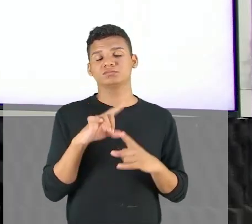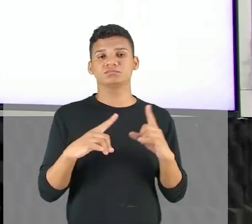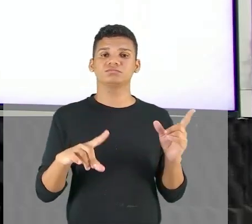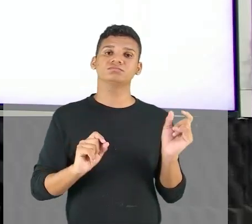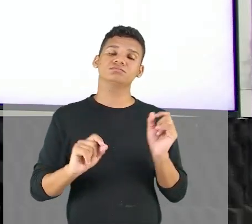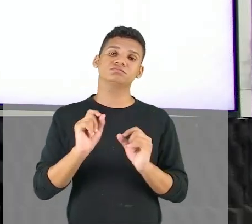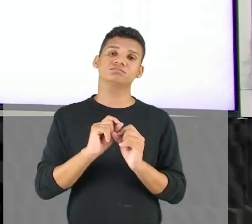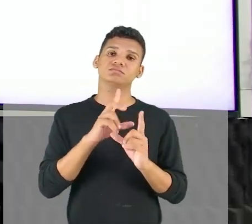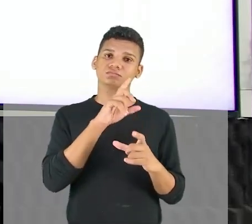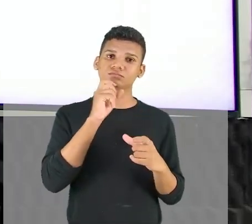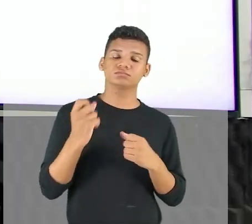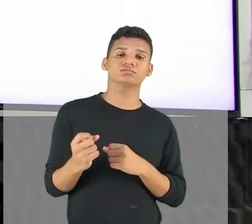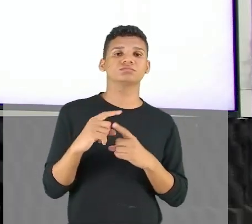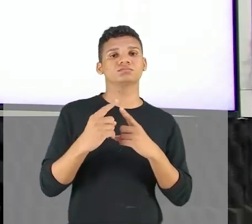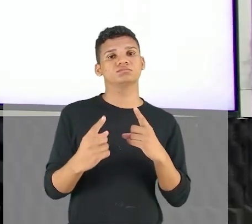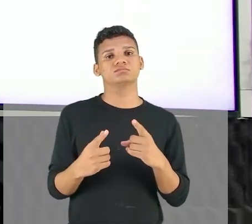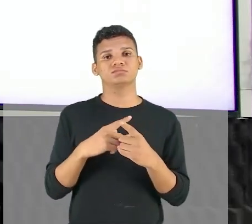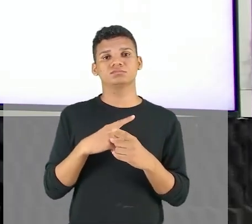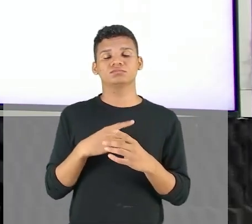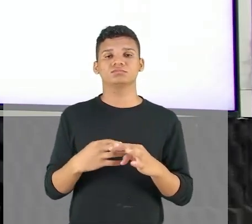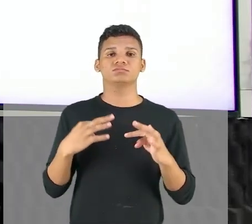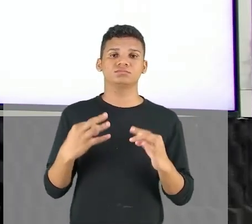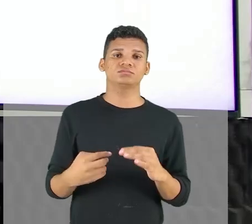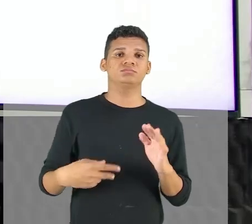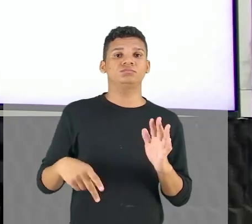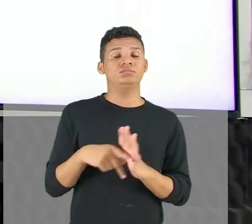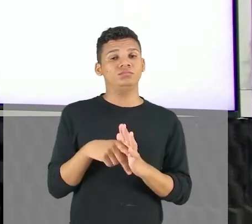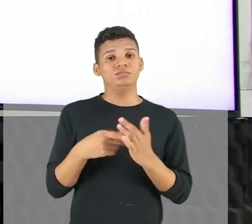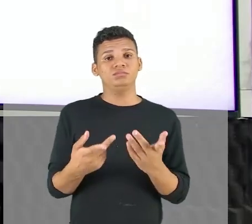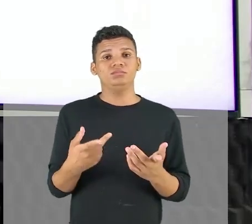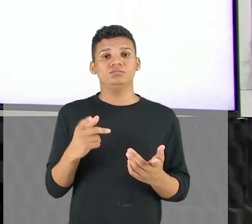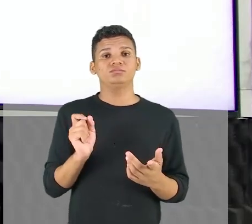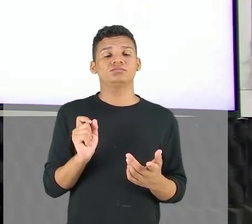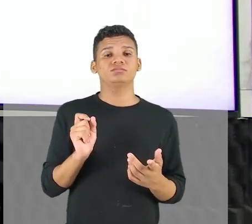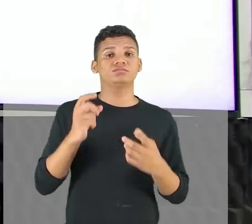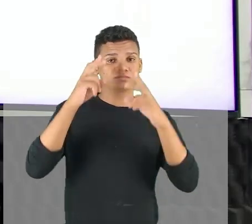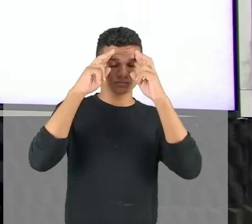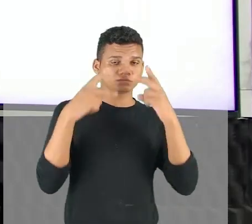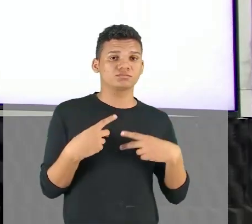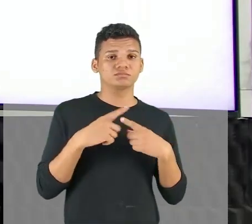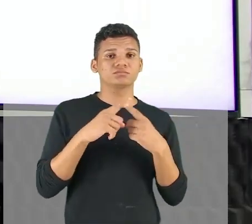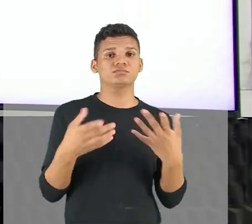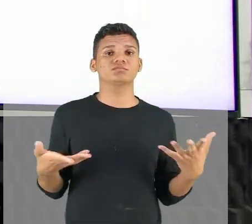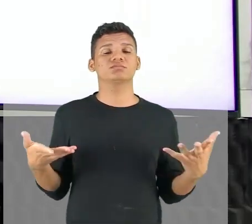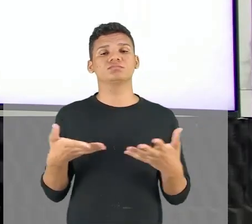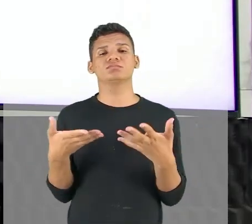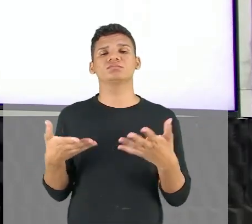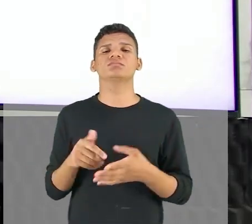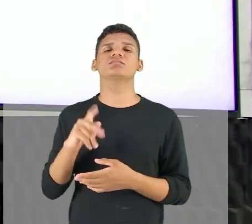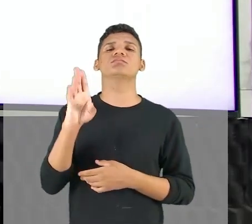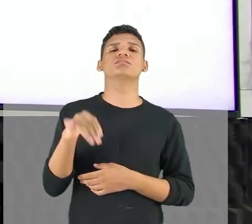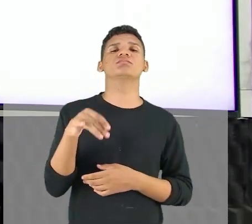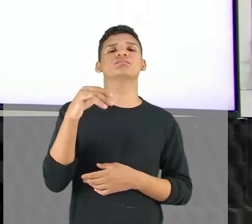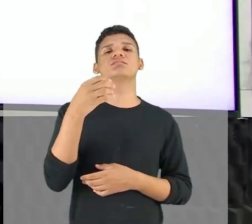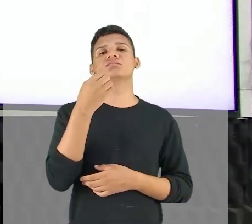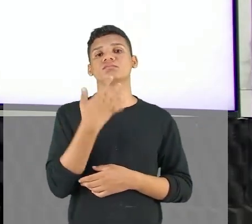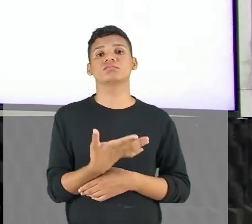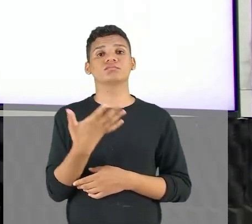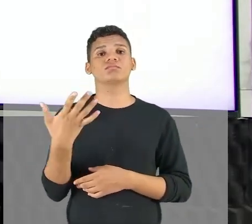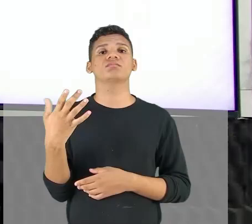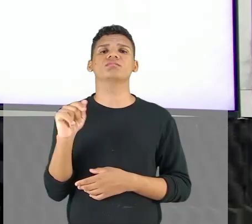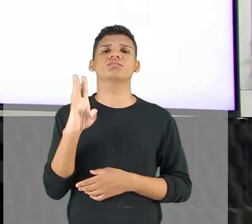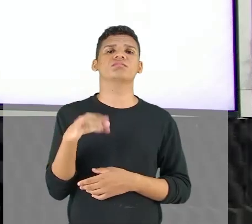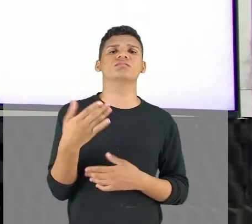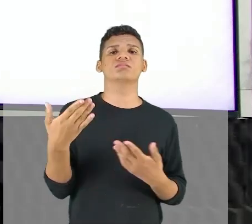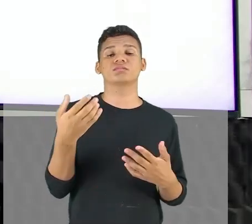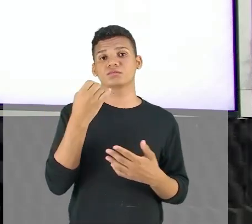esse ressentimento vai envenenar todo o espírito da humanidade. Ou seja, agora, quem que é bom? Né? Quem que vai ser o